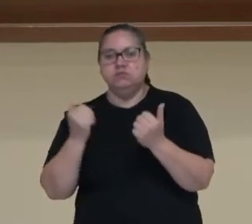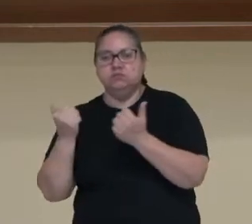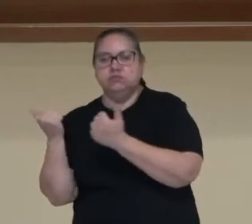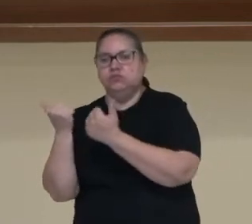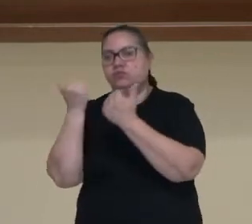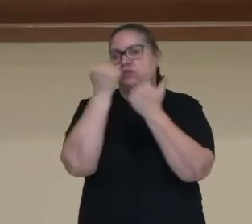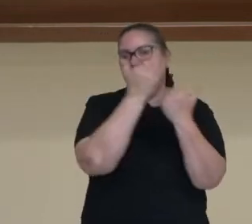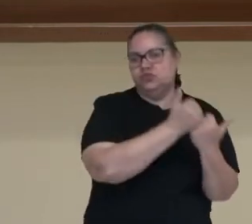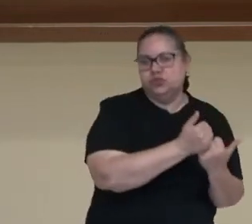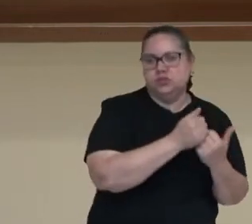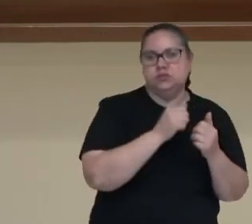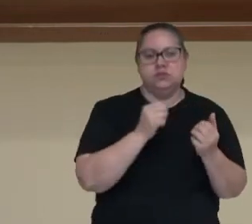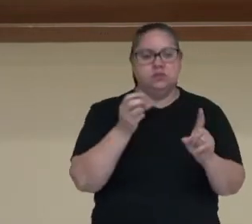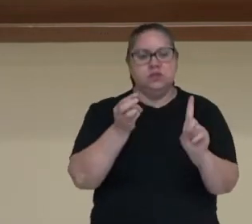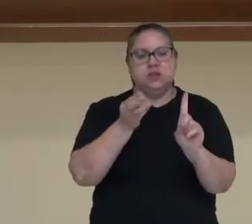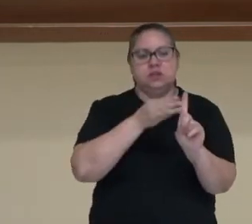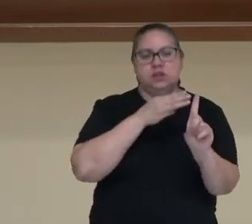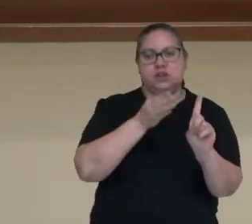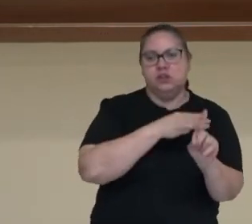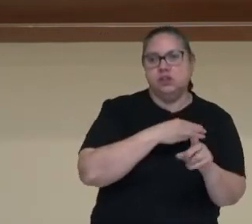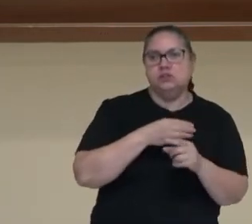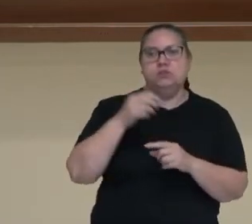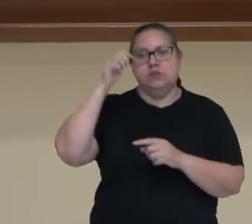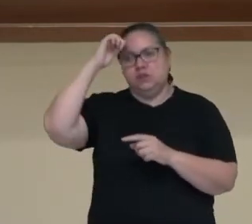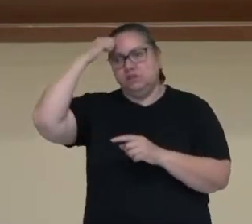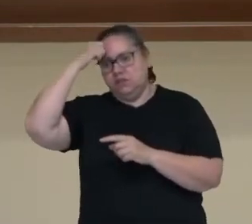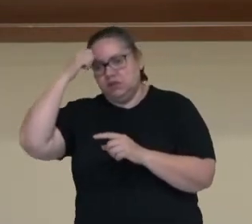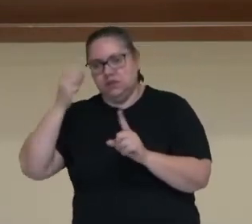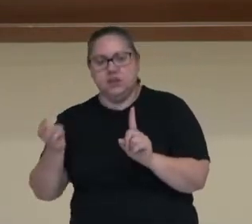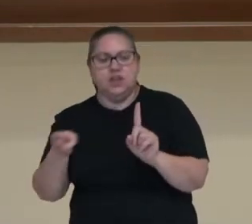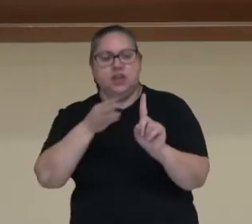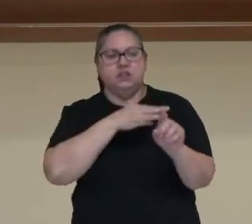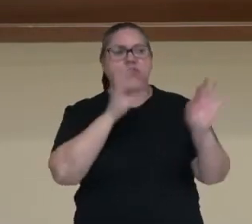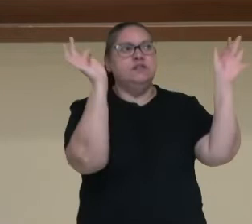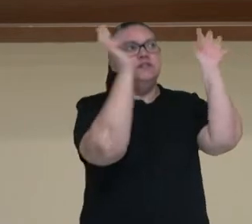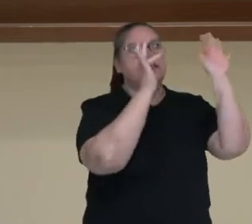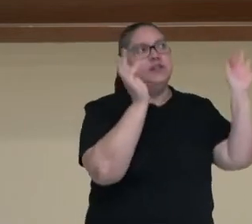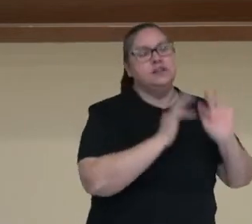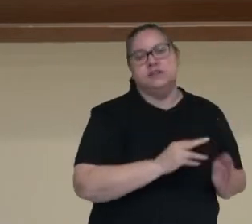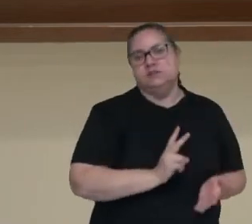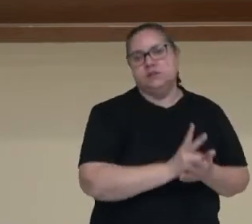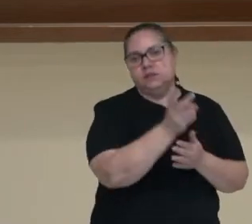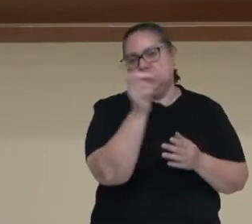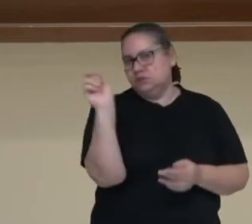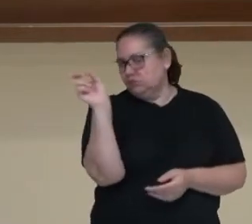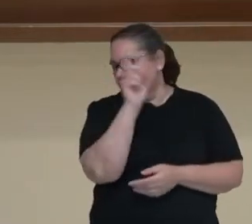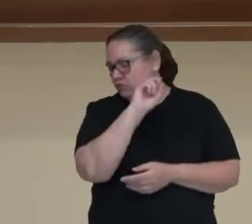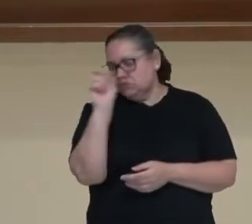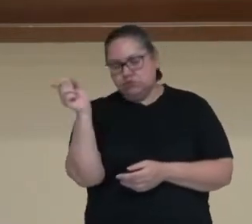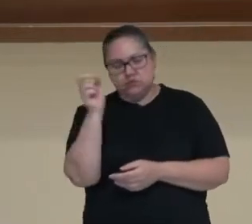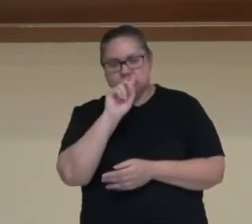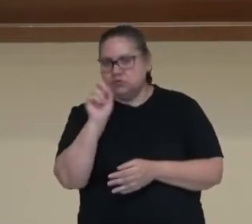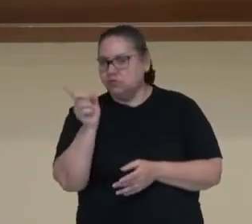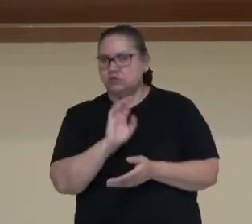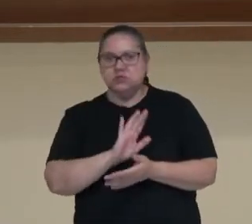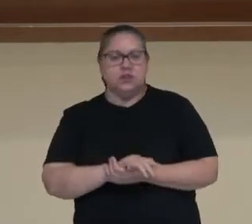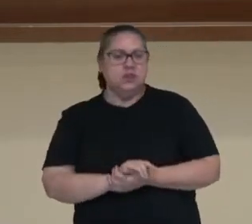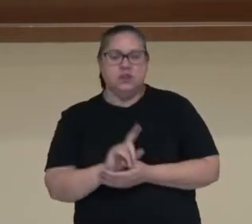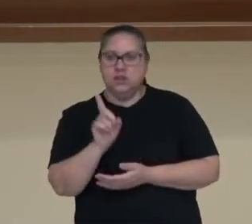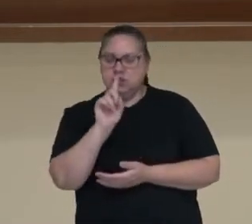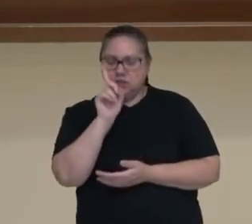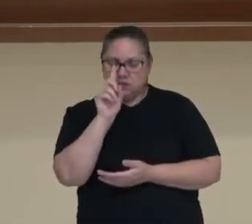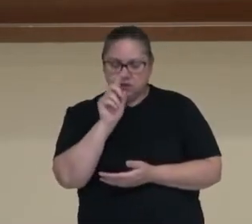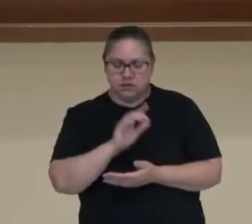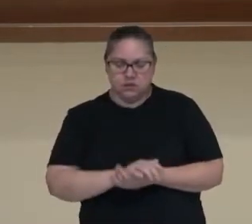escrava indígena pela africana e os indígenas viveram felizes para sempre na floresta. Nananina não, meu amigo,